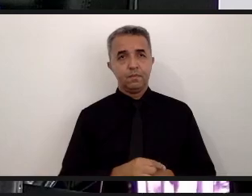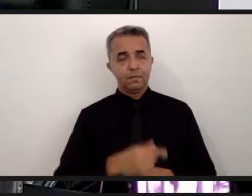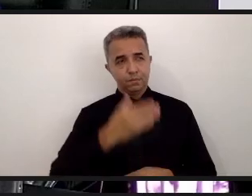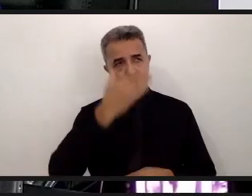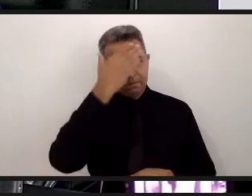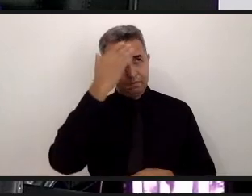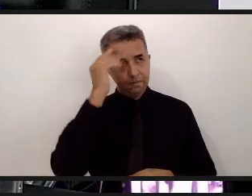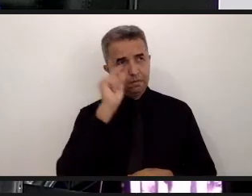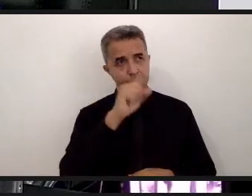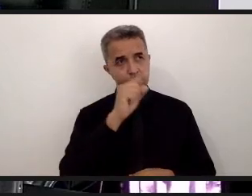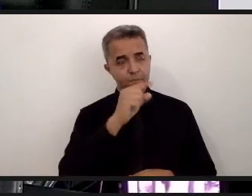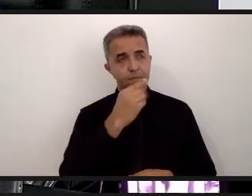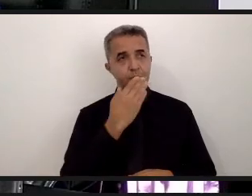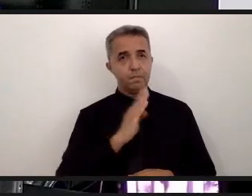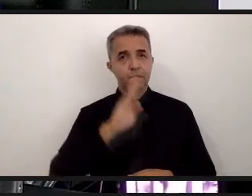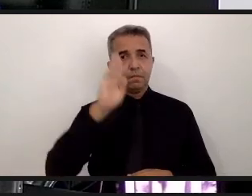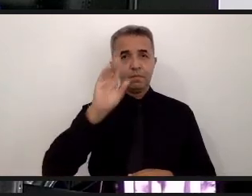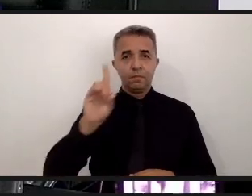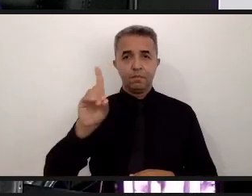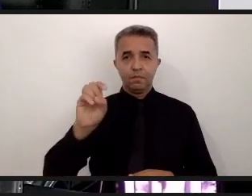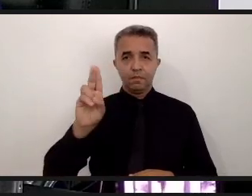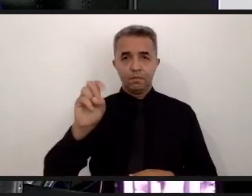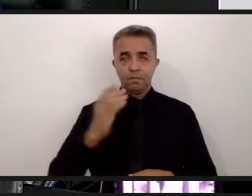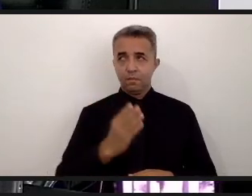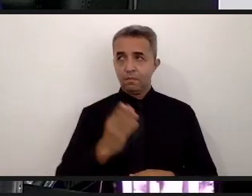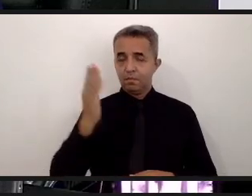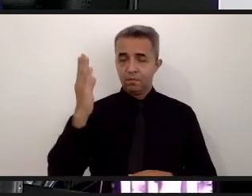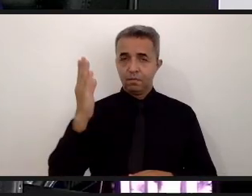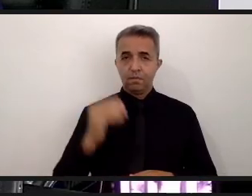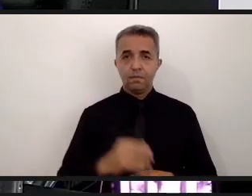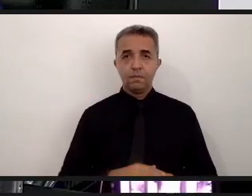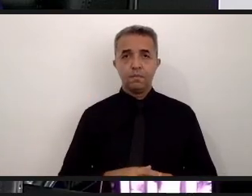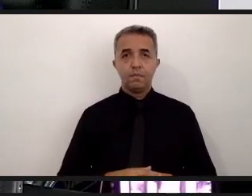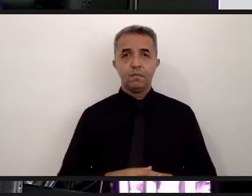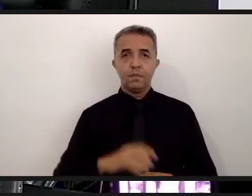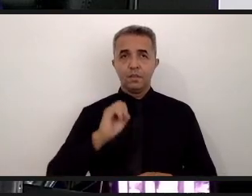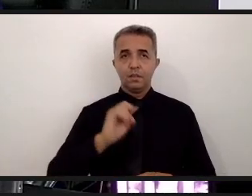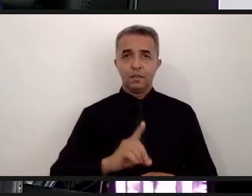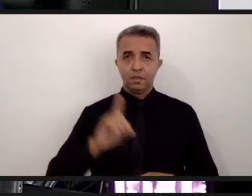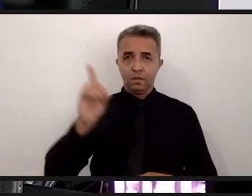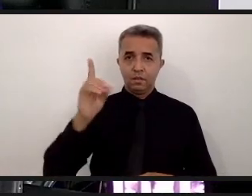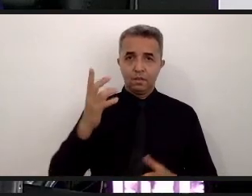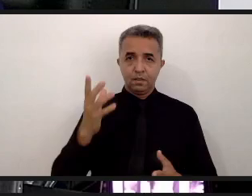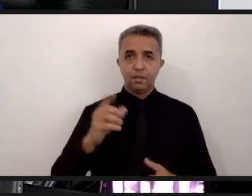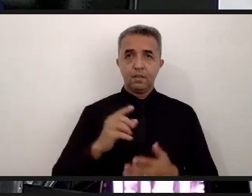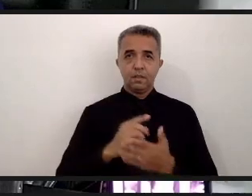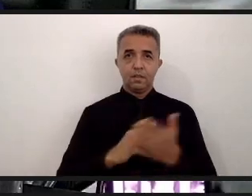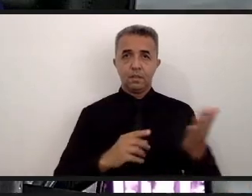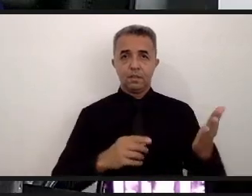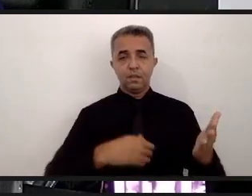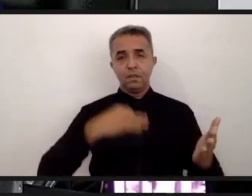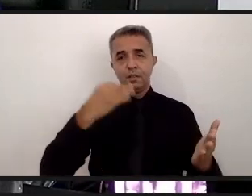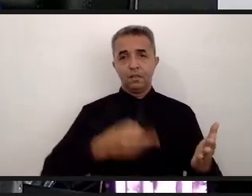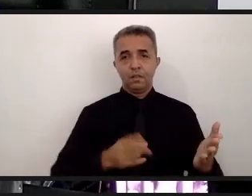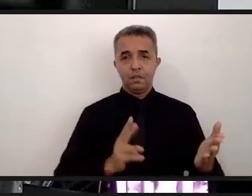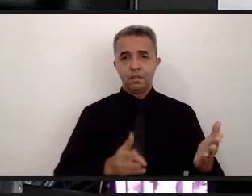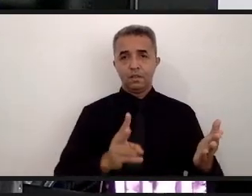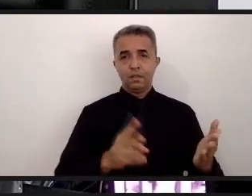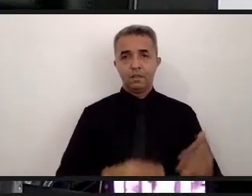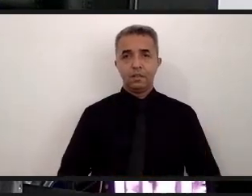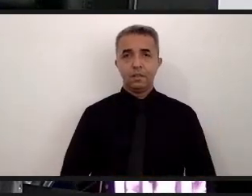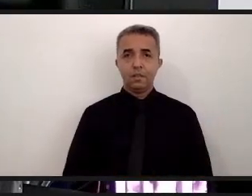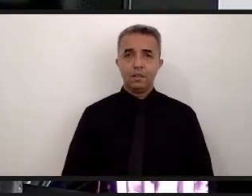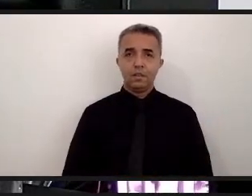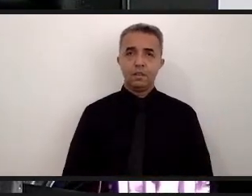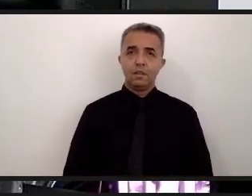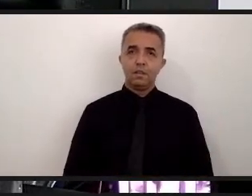do seu juramento com Deus lá, quando você fez. Se fosse da vontade dele, você faria sempre o que é certo. Então, eu tenho procurado, amor,